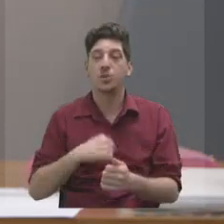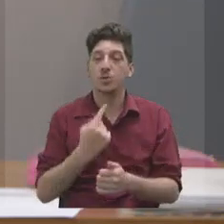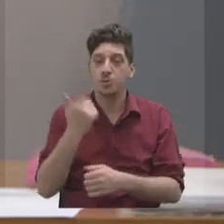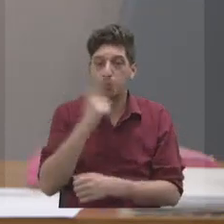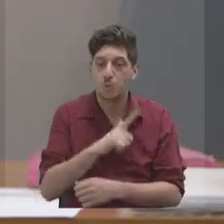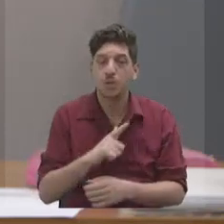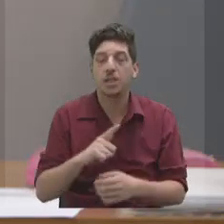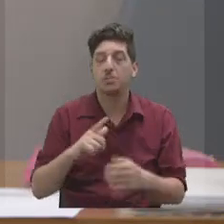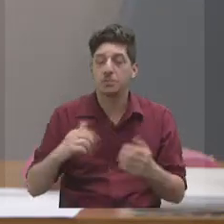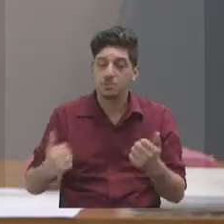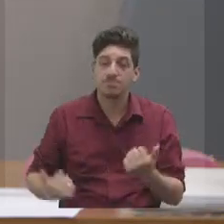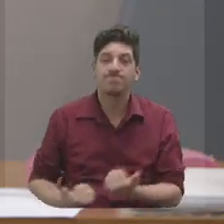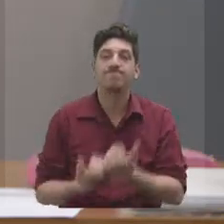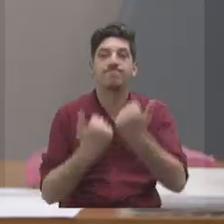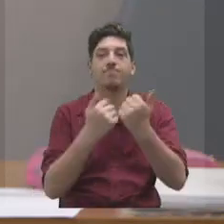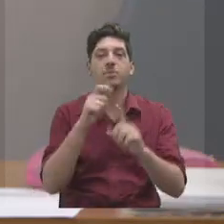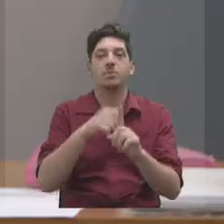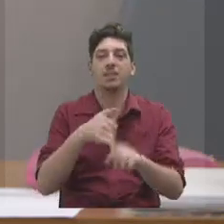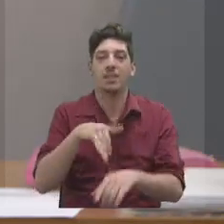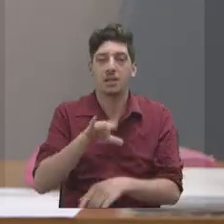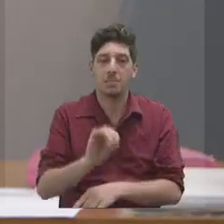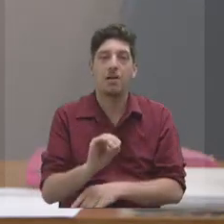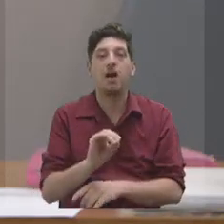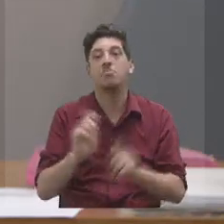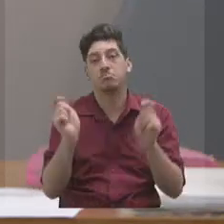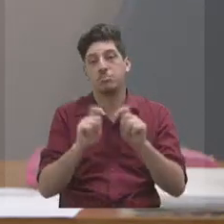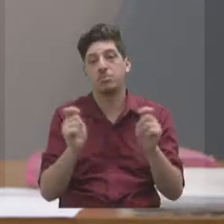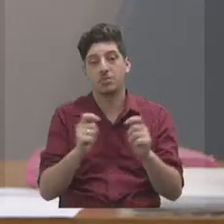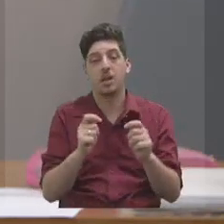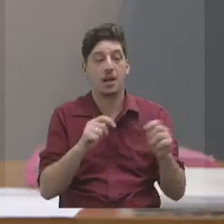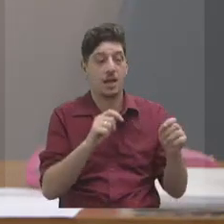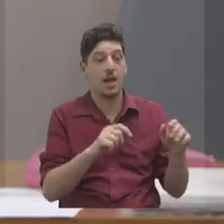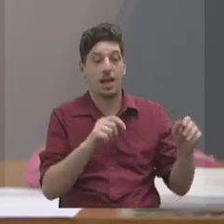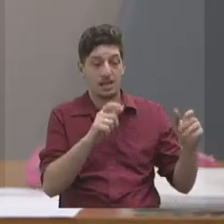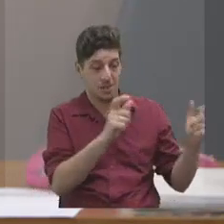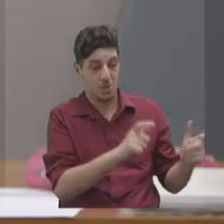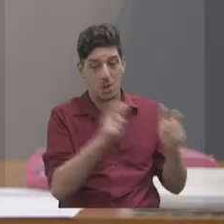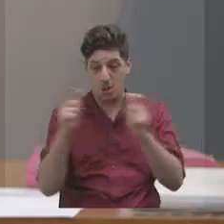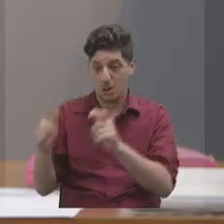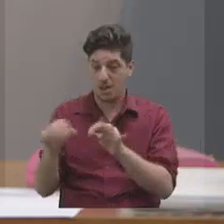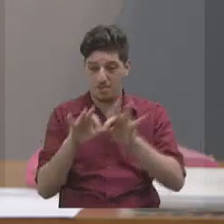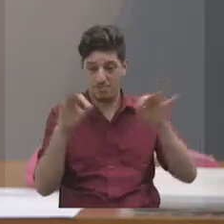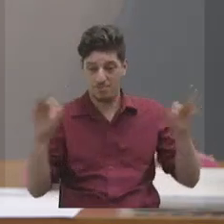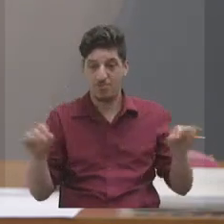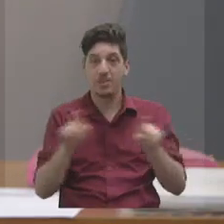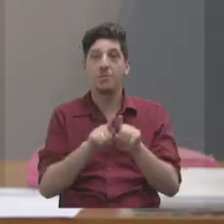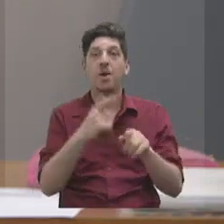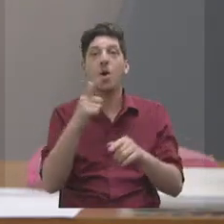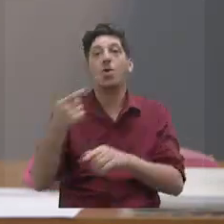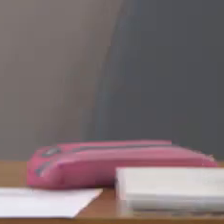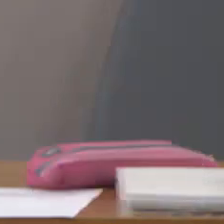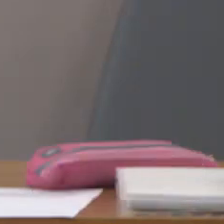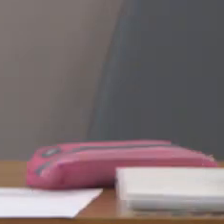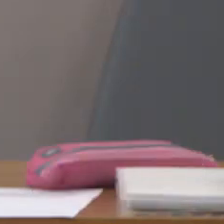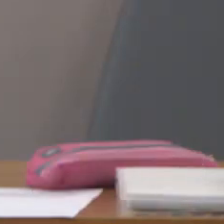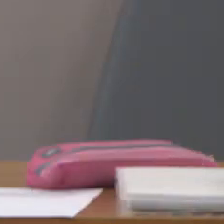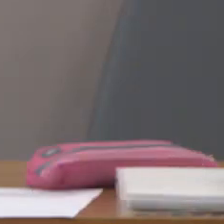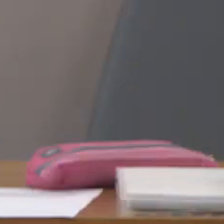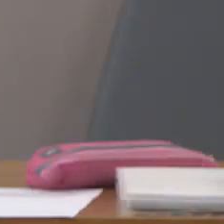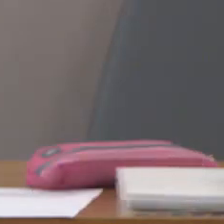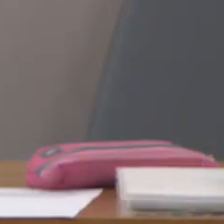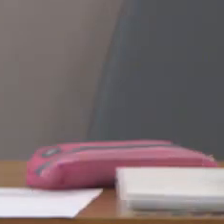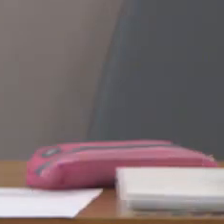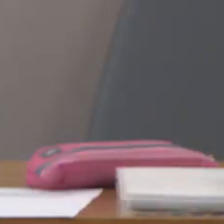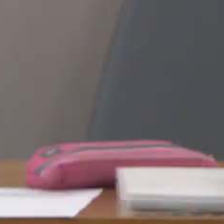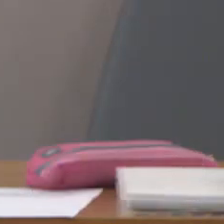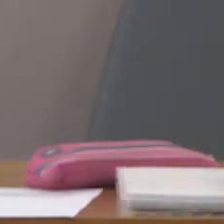suplementação de recursos no mês de maio que nos permitiu para além desse trecho da ordem disso e mais 12 trechos né que já tinha umas situações realizadas mas não tinha recursos